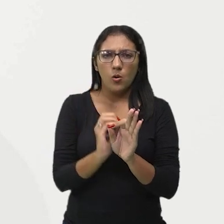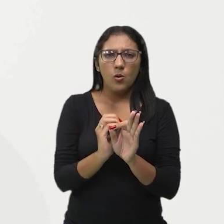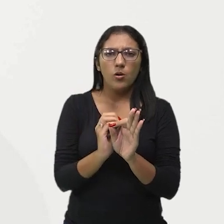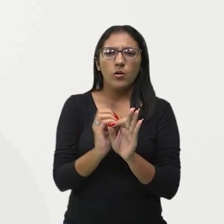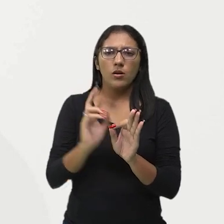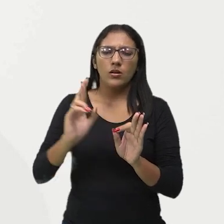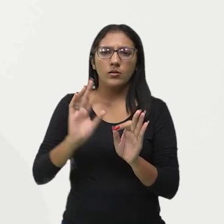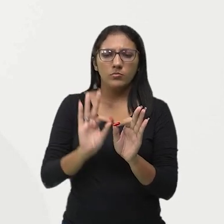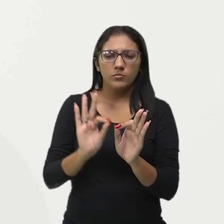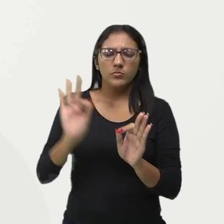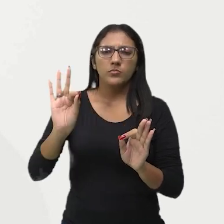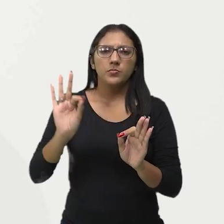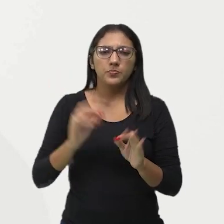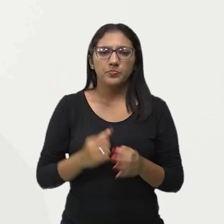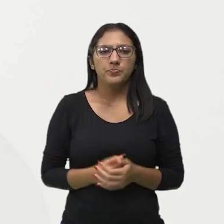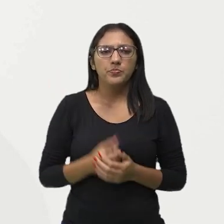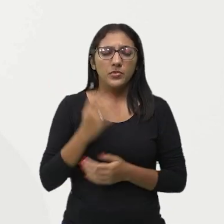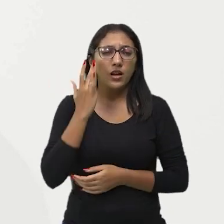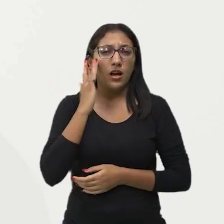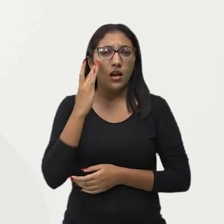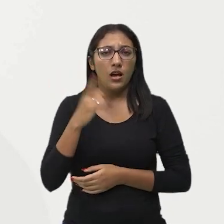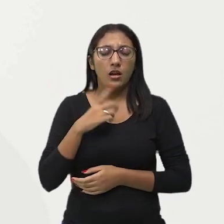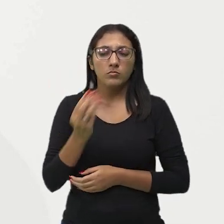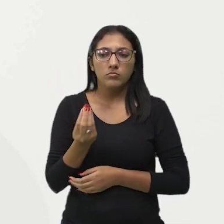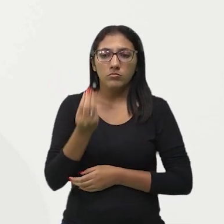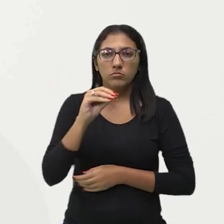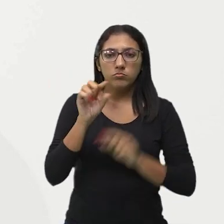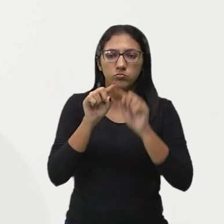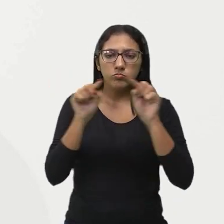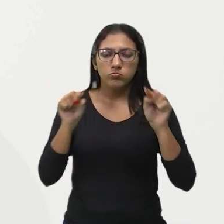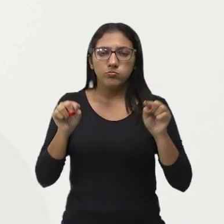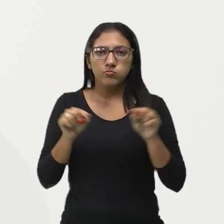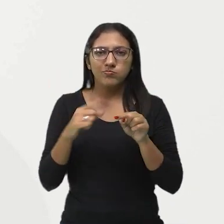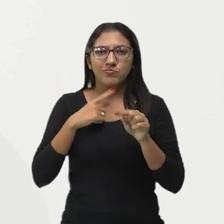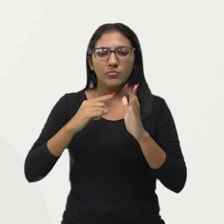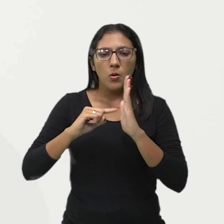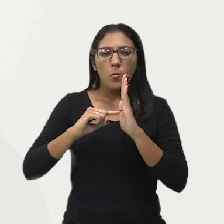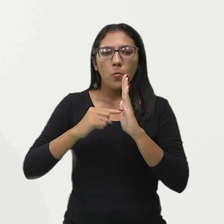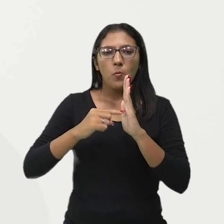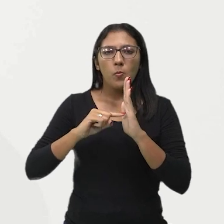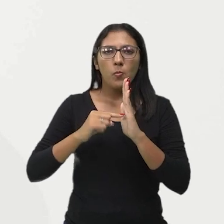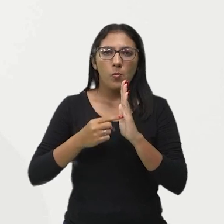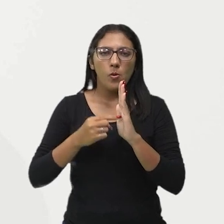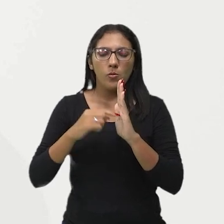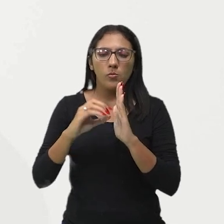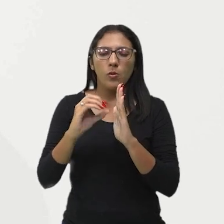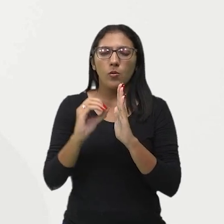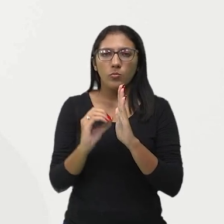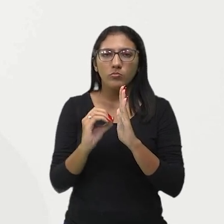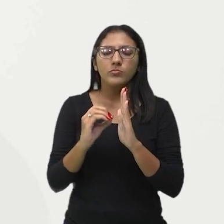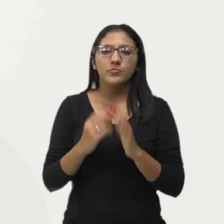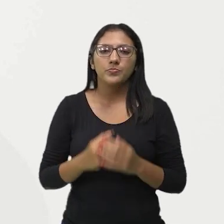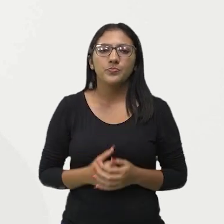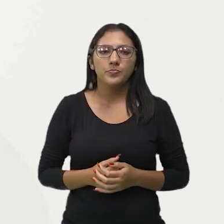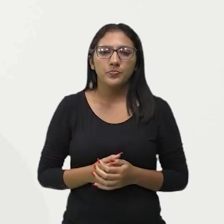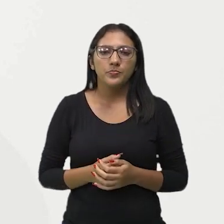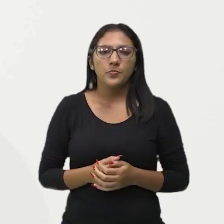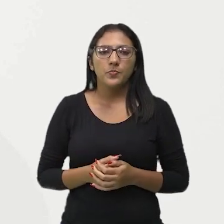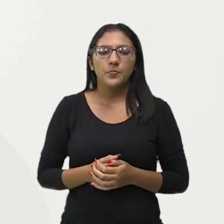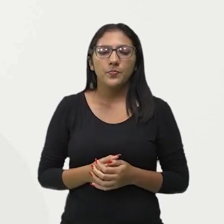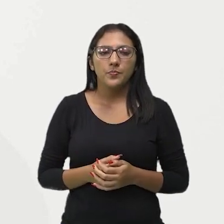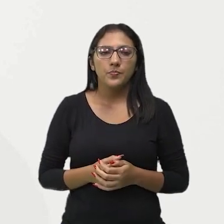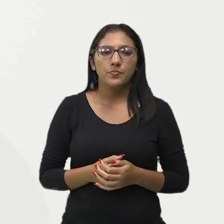ponto O, e é intuitivo, pessoal, a palavra origem, tá bom? Por isso, utiliza-se o ponto O. Para ficar bem